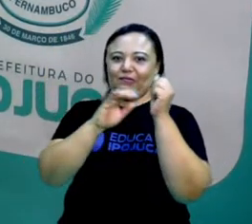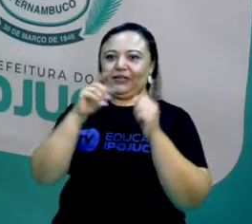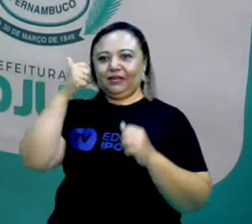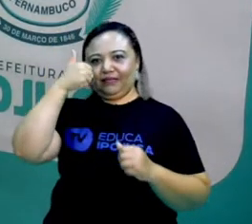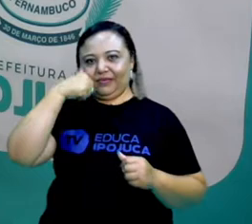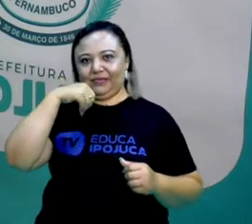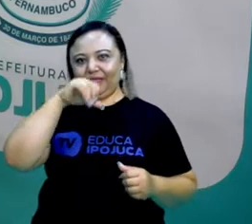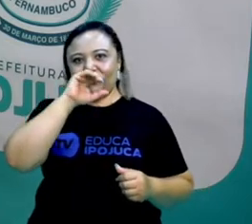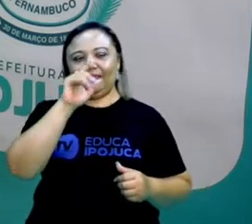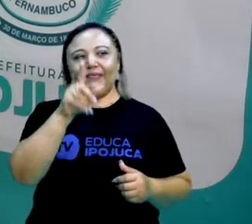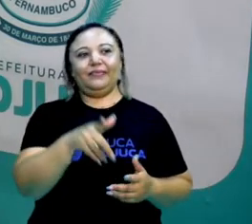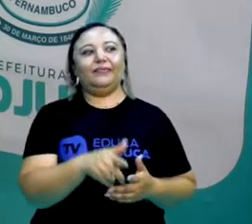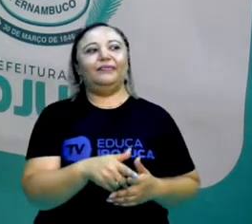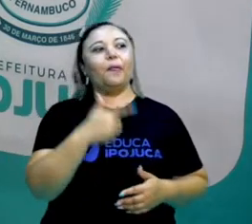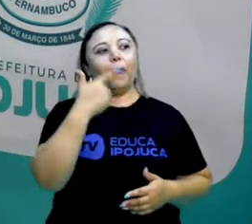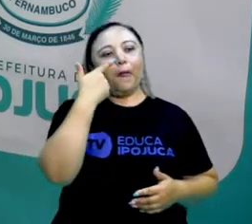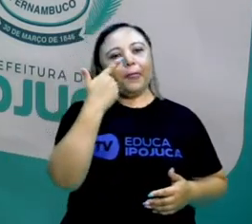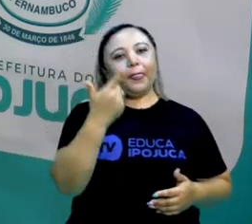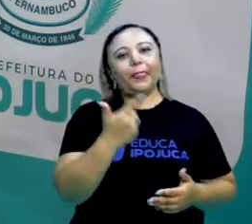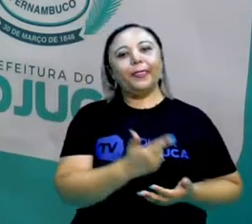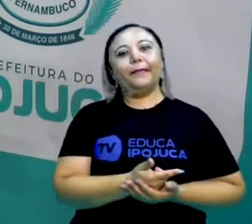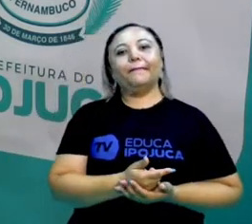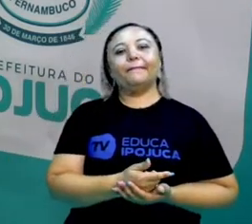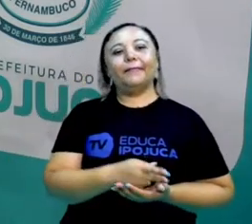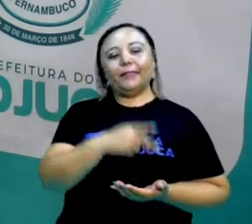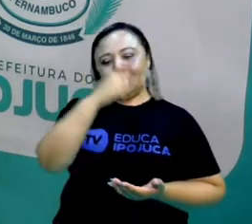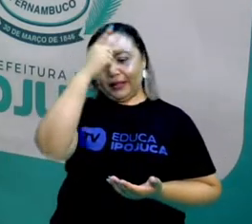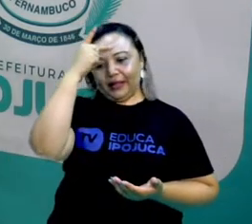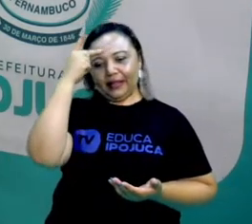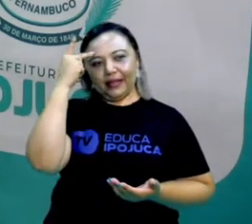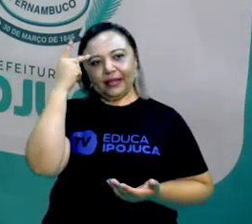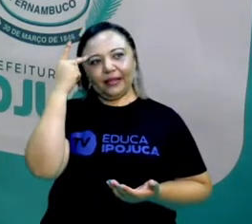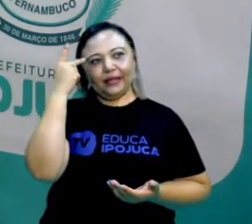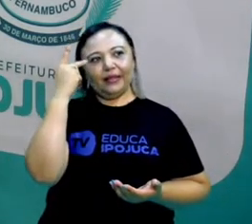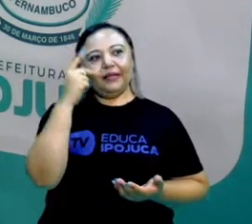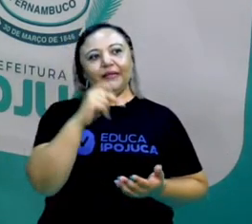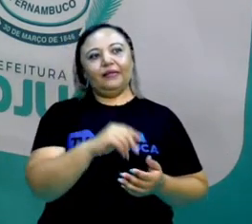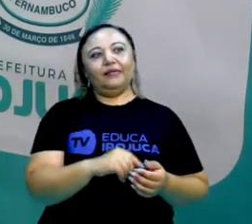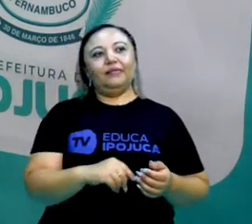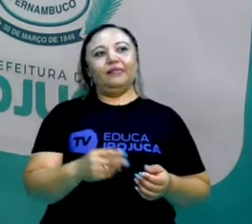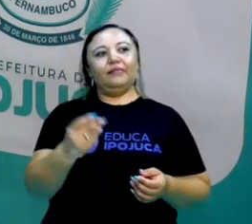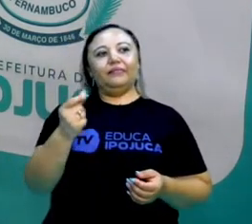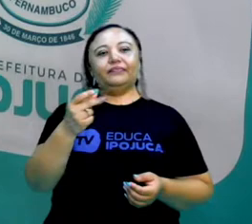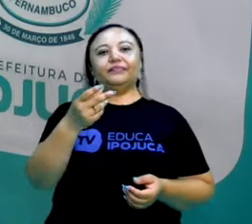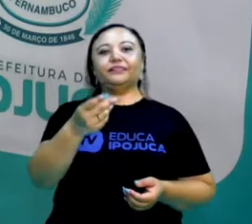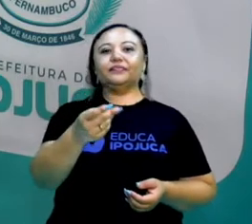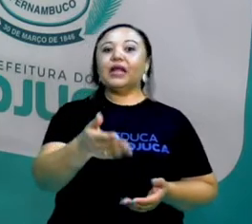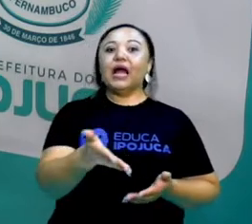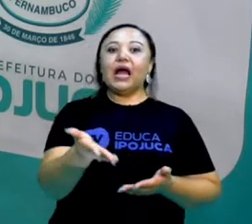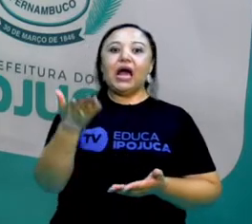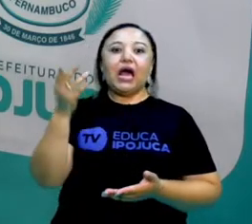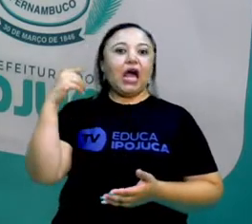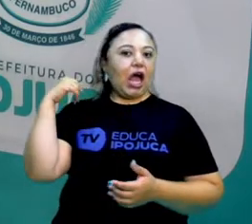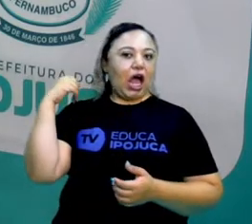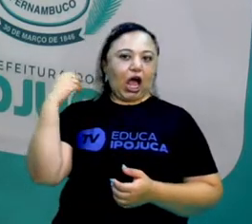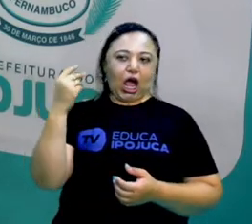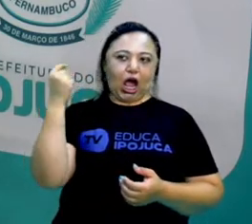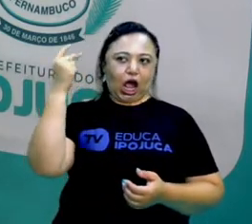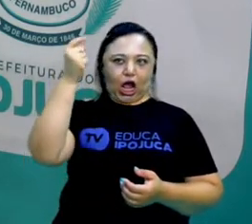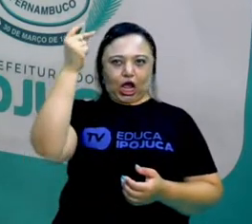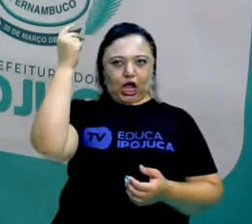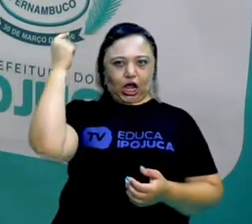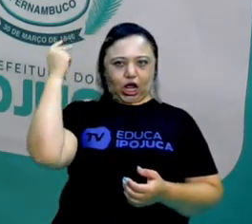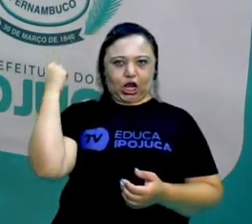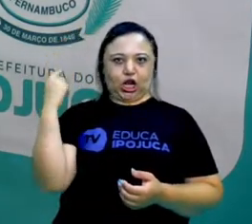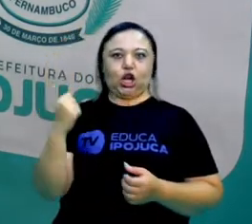ok? Observam, essa pessoa e passados tantos anos... Hoje,